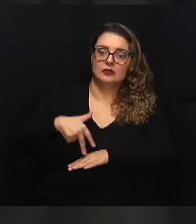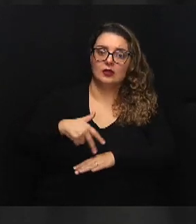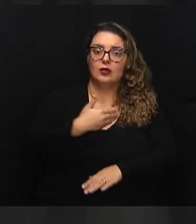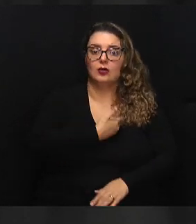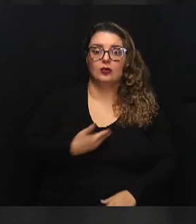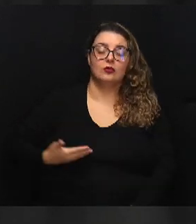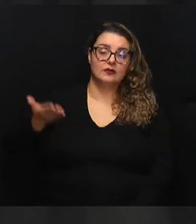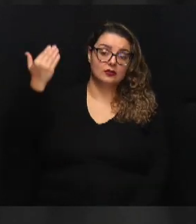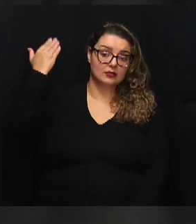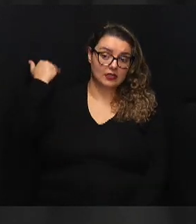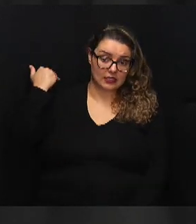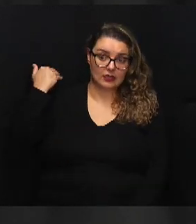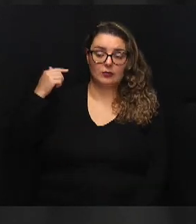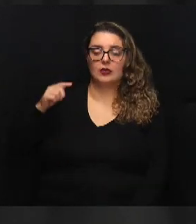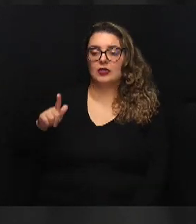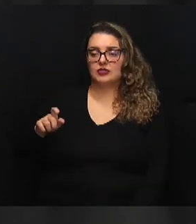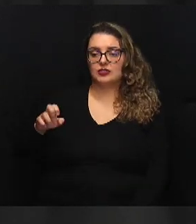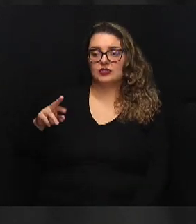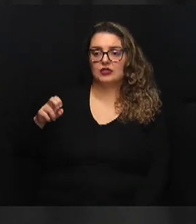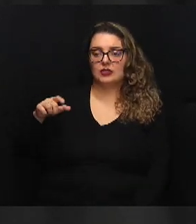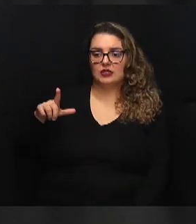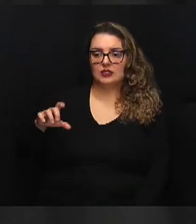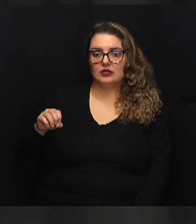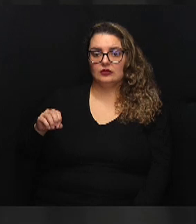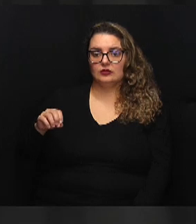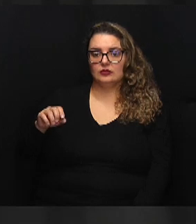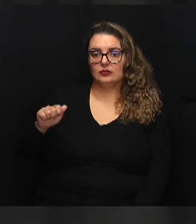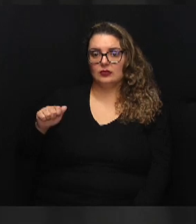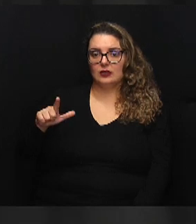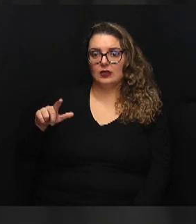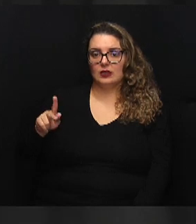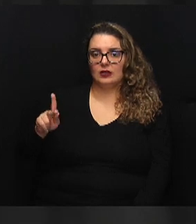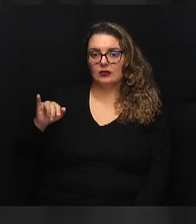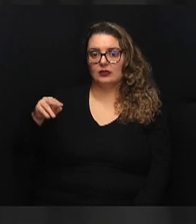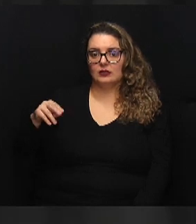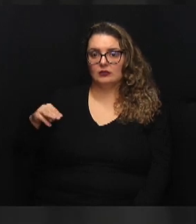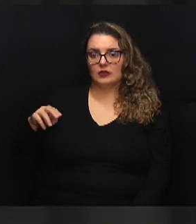aqui, tem a foto dele em cima da máquina